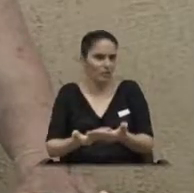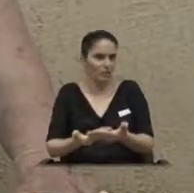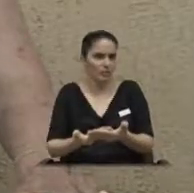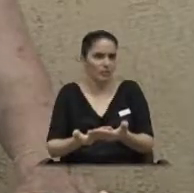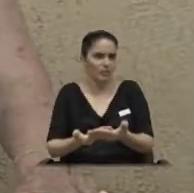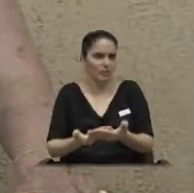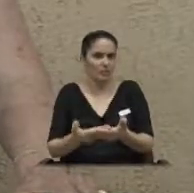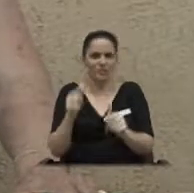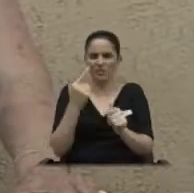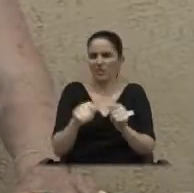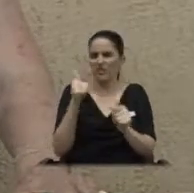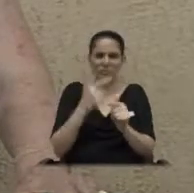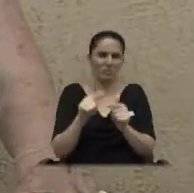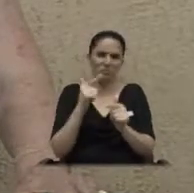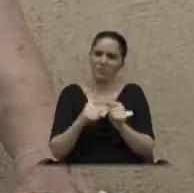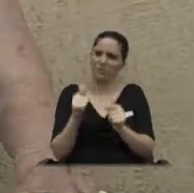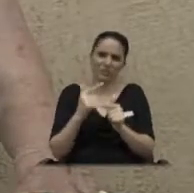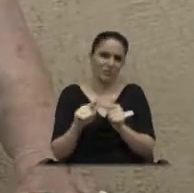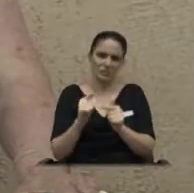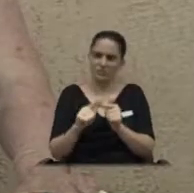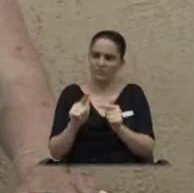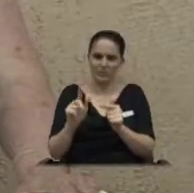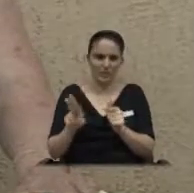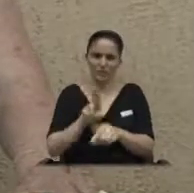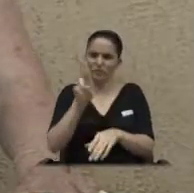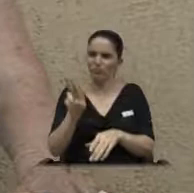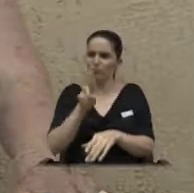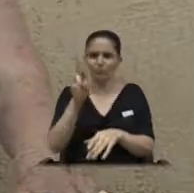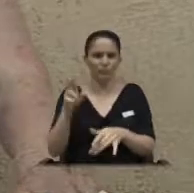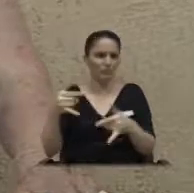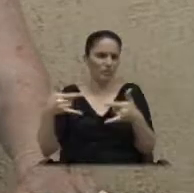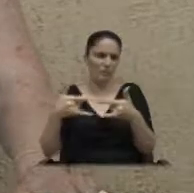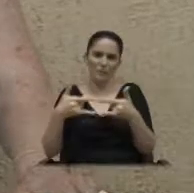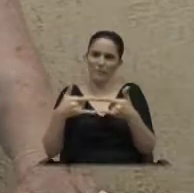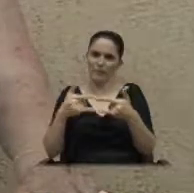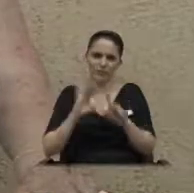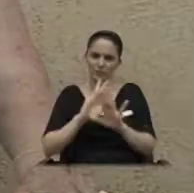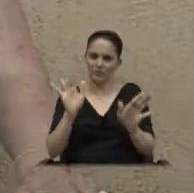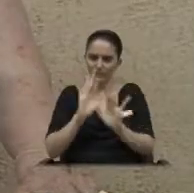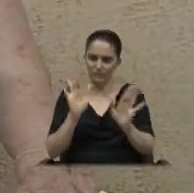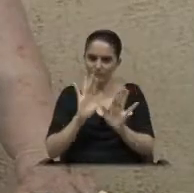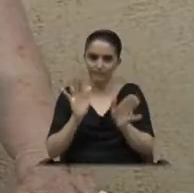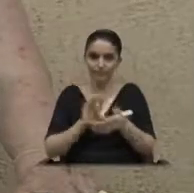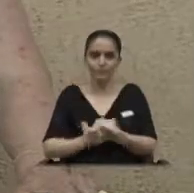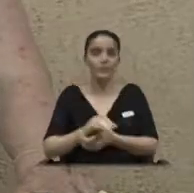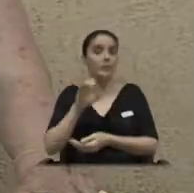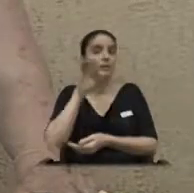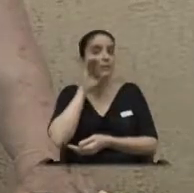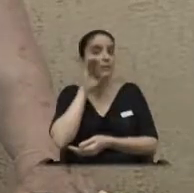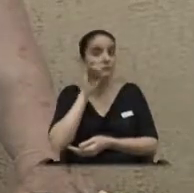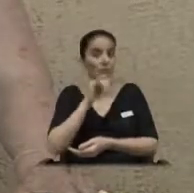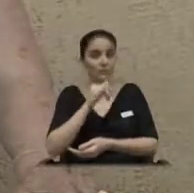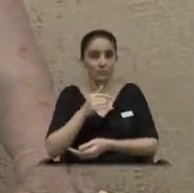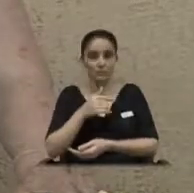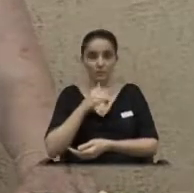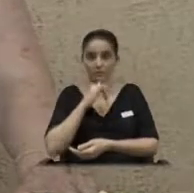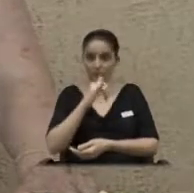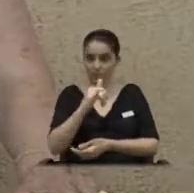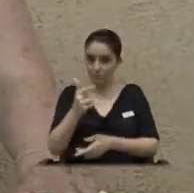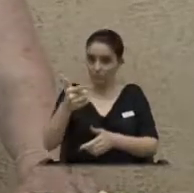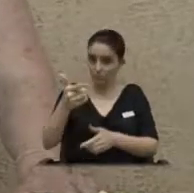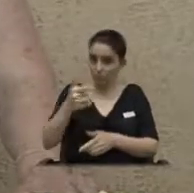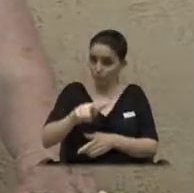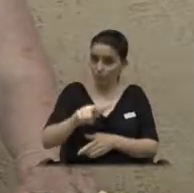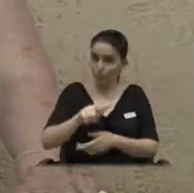grandes problemas com relação à utilização desses passes. Volto a dizer, os passes têm que ter critérios,